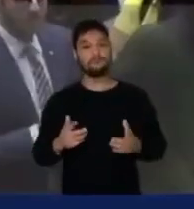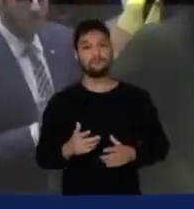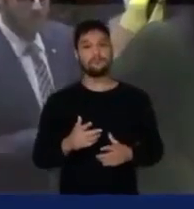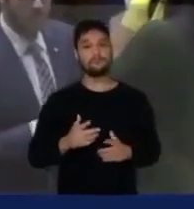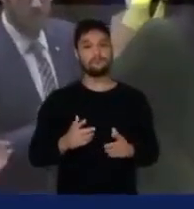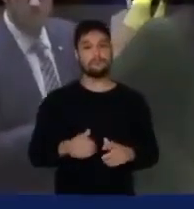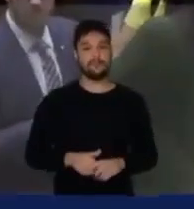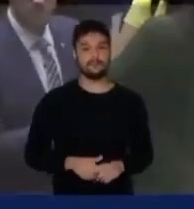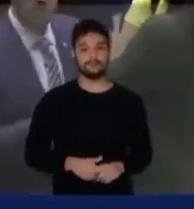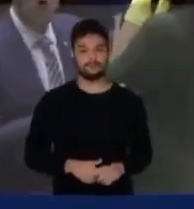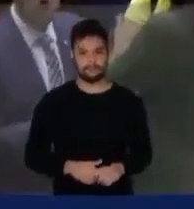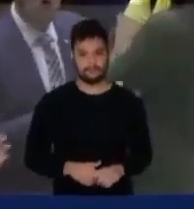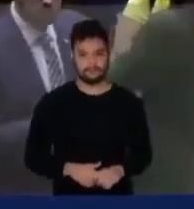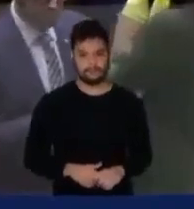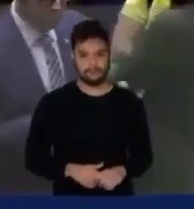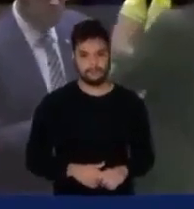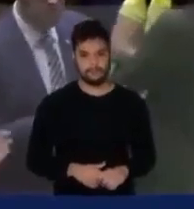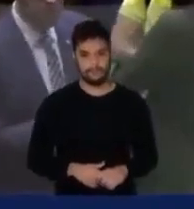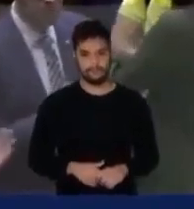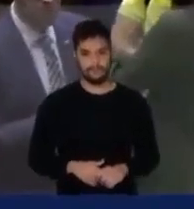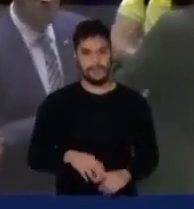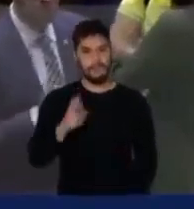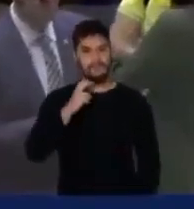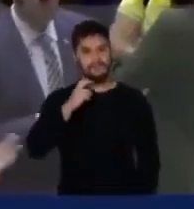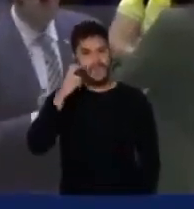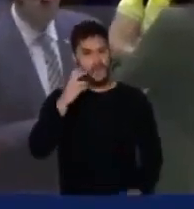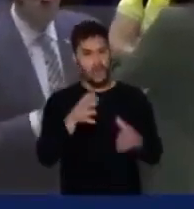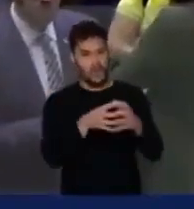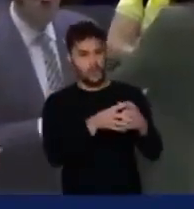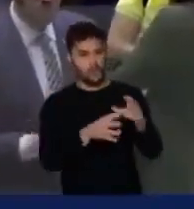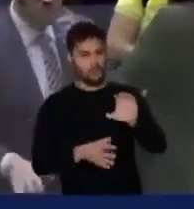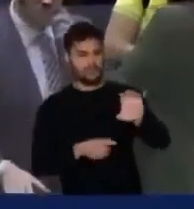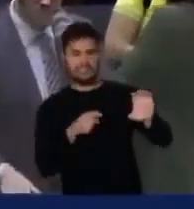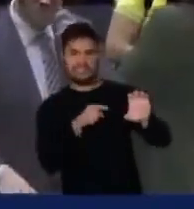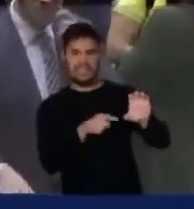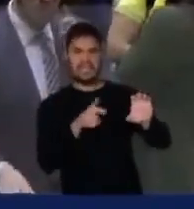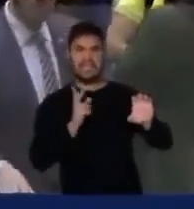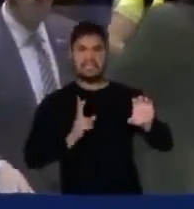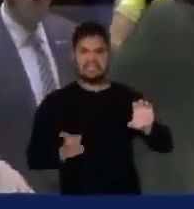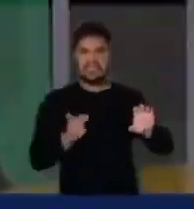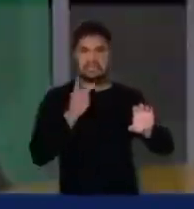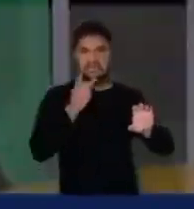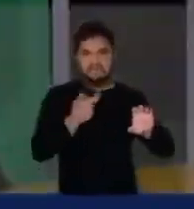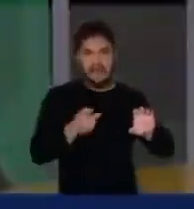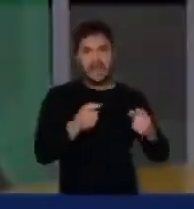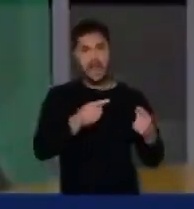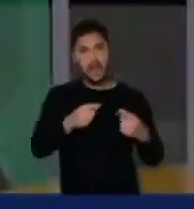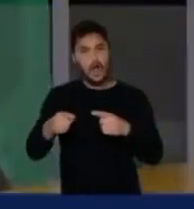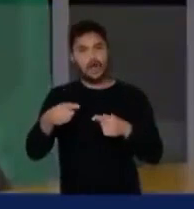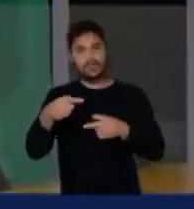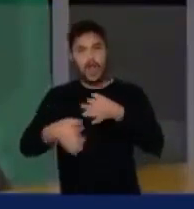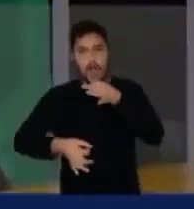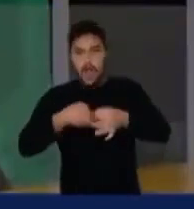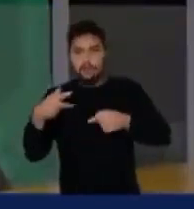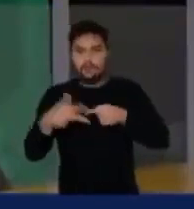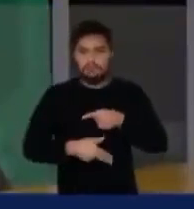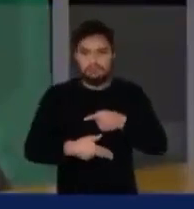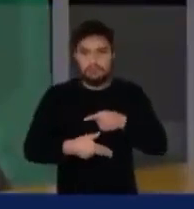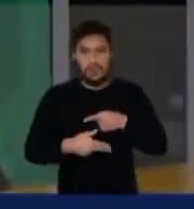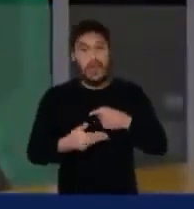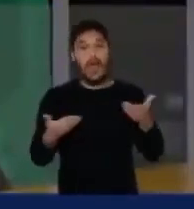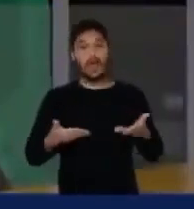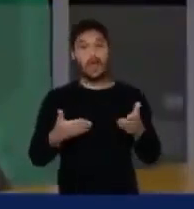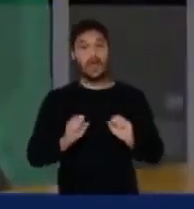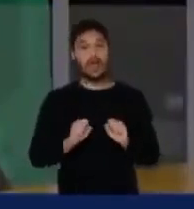esse Brasil. Me envergonha ver a esquerda, que sempre disse que é contra a censura, defender